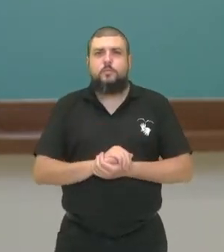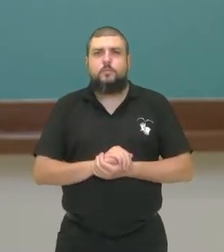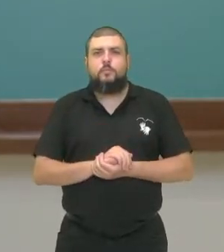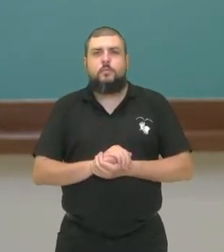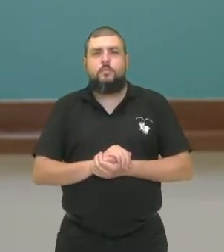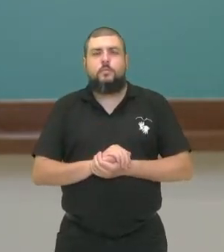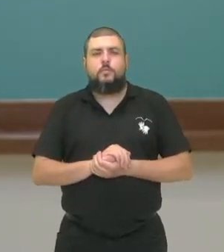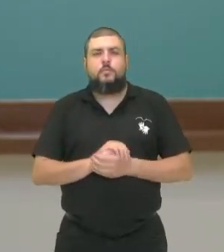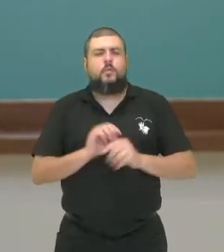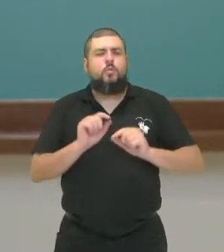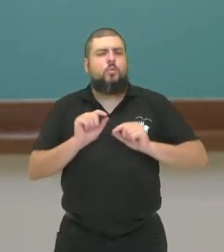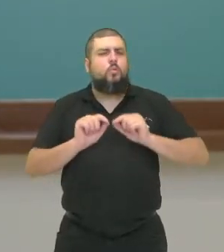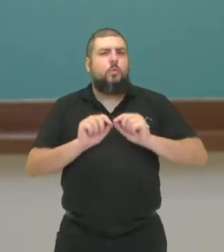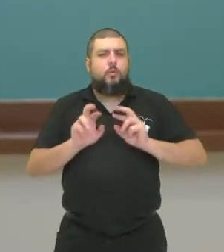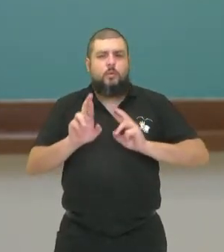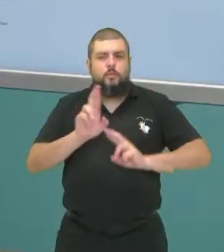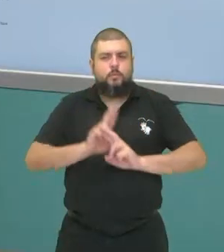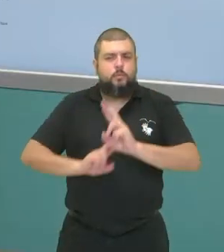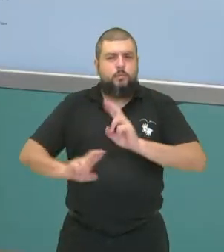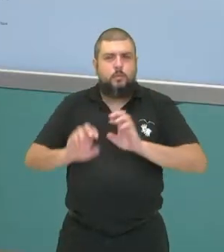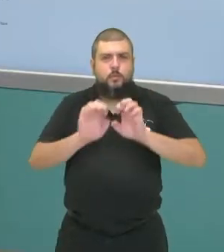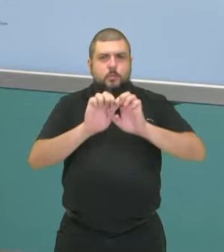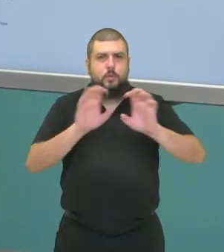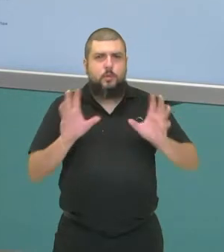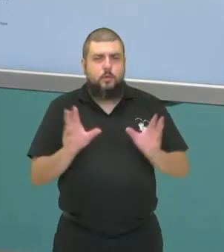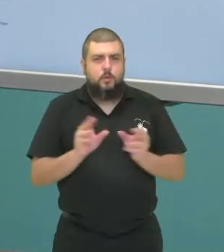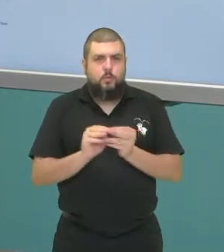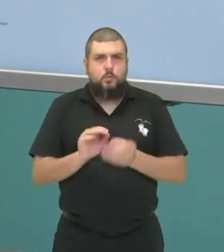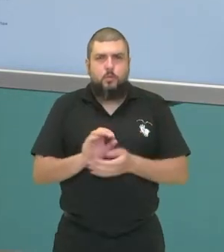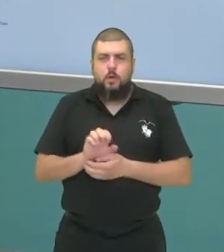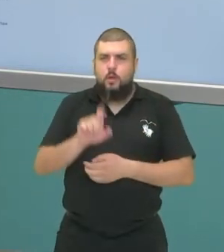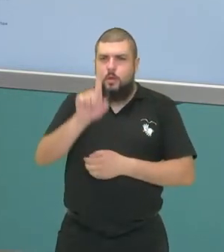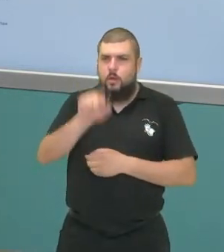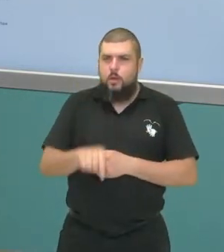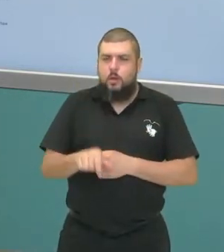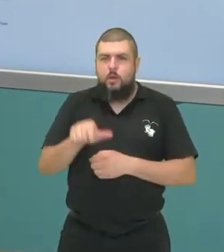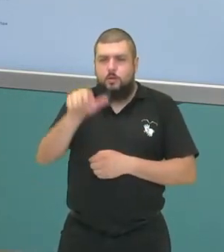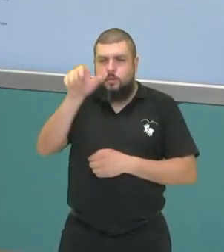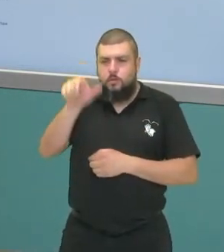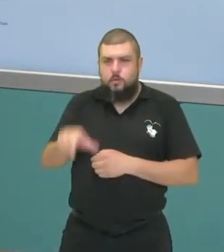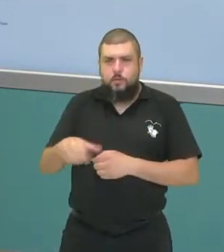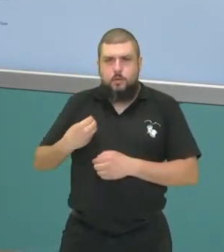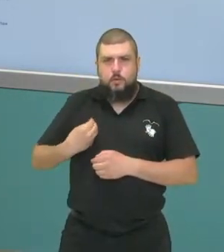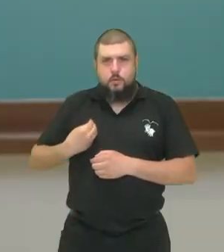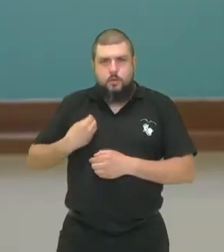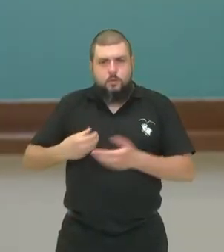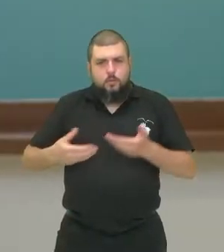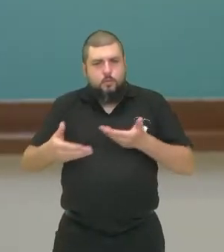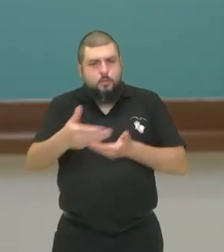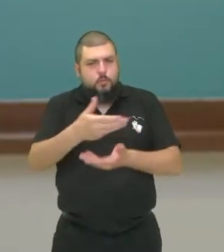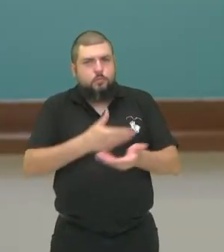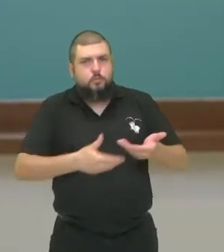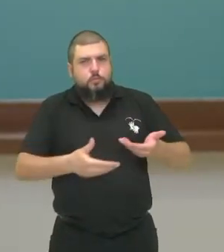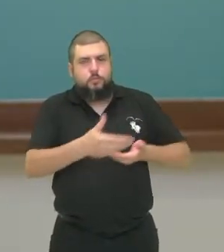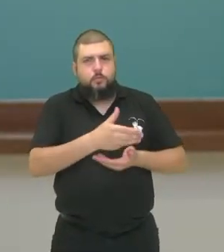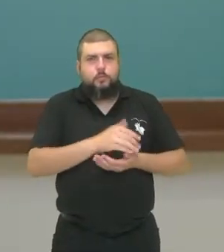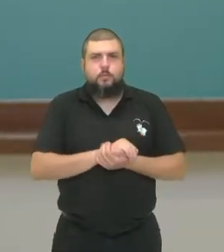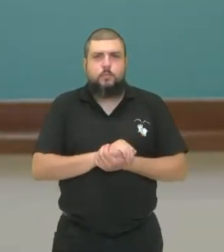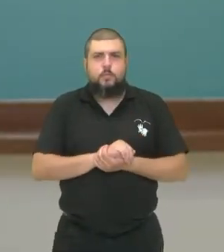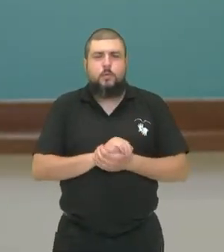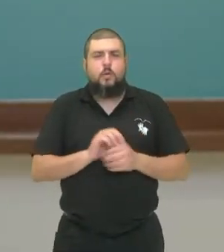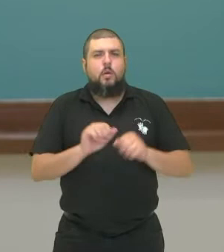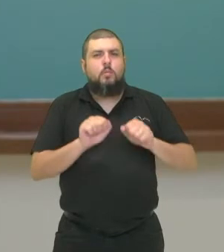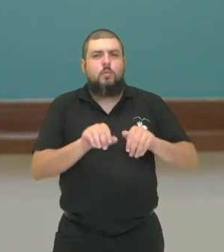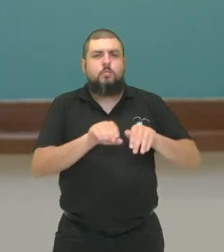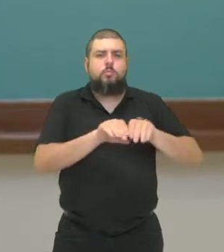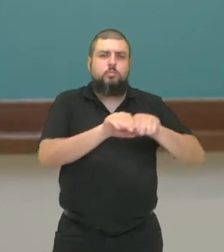relações ecológicas? São interações que acontecem entre seres vivos, em um determinado ambiente. Essas relações podem ser harmônicas,